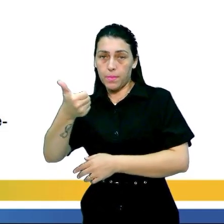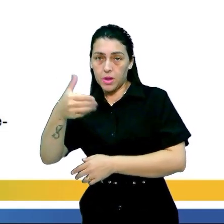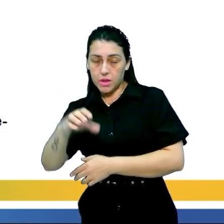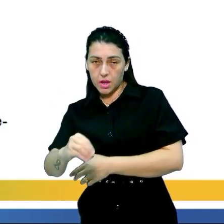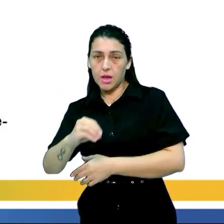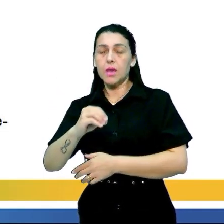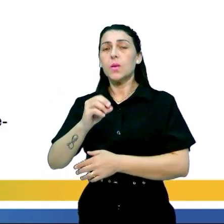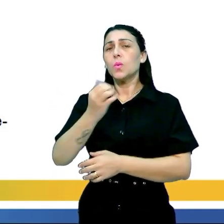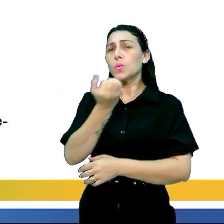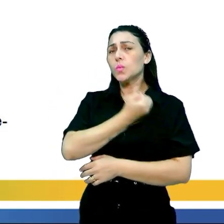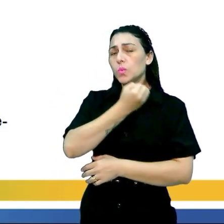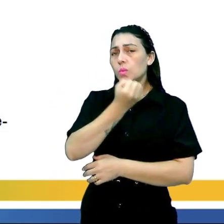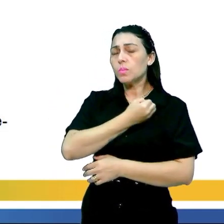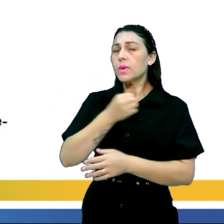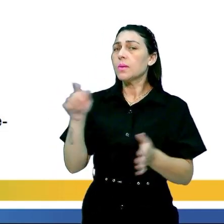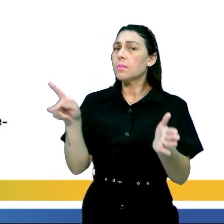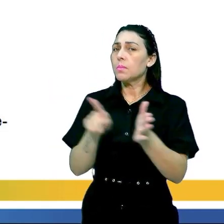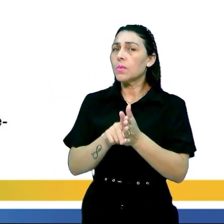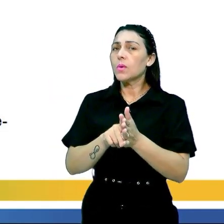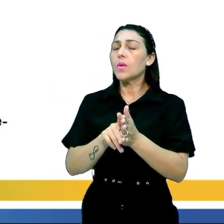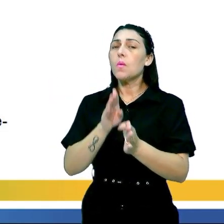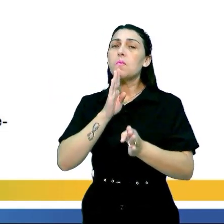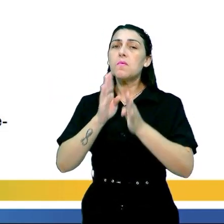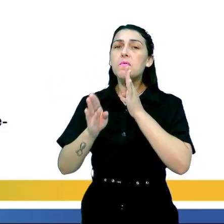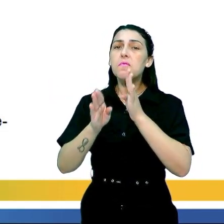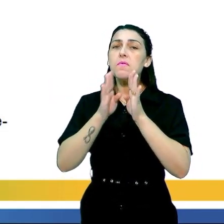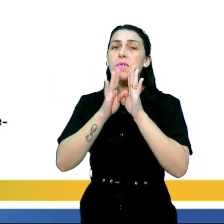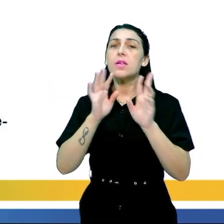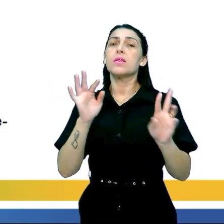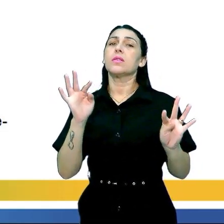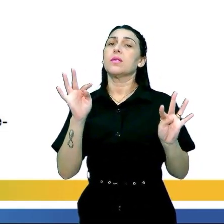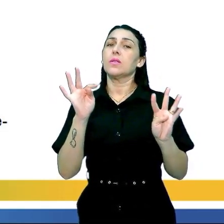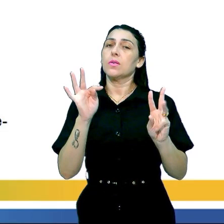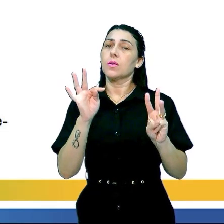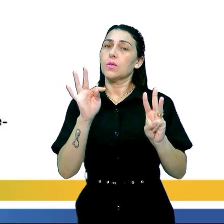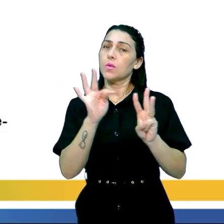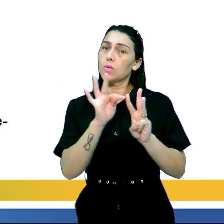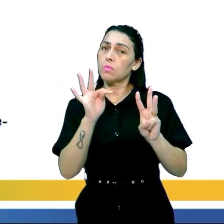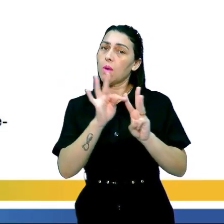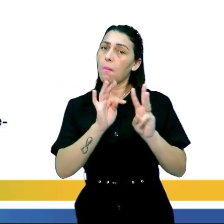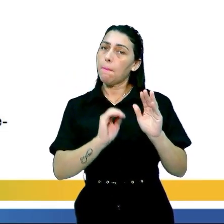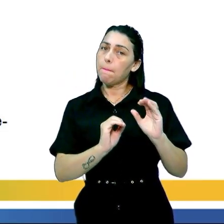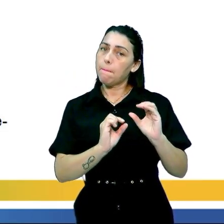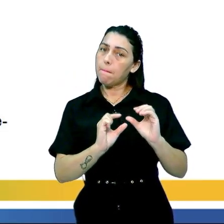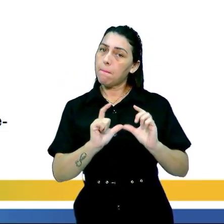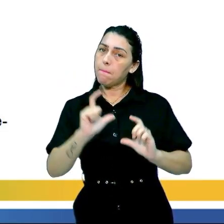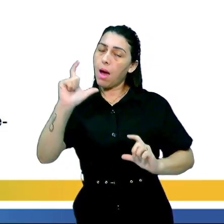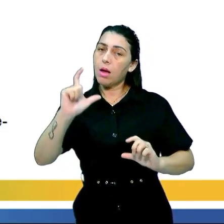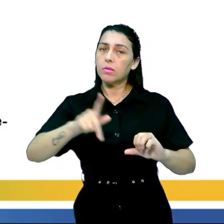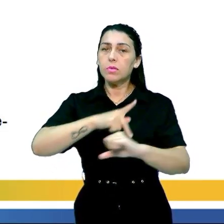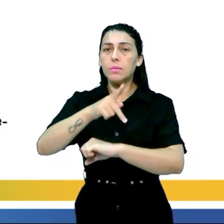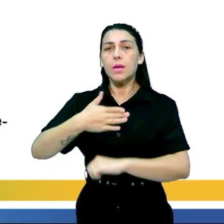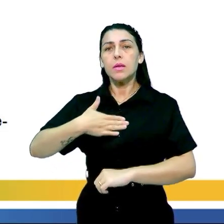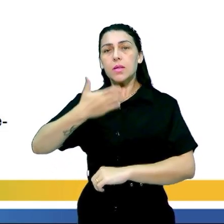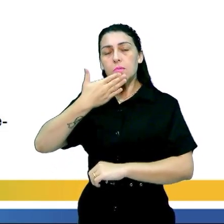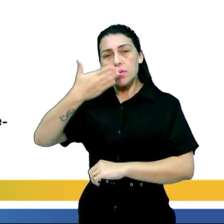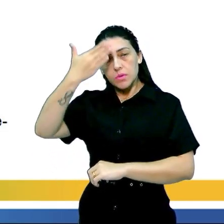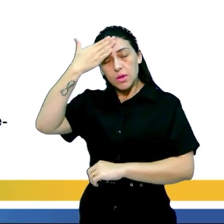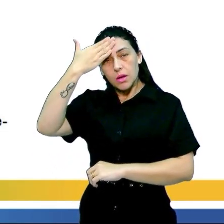das redes sociais, especialmente o Facebook e o Twitter, aumentou substancialmente nos países